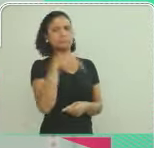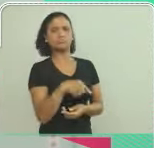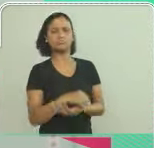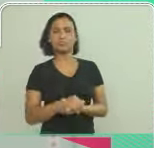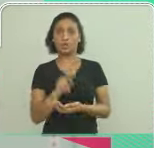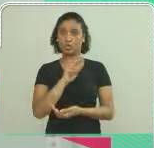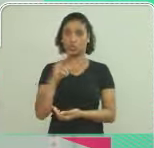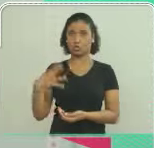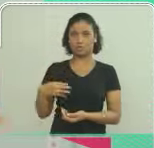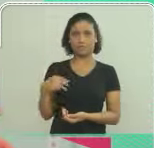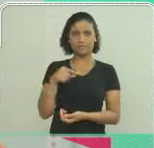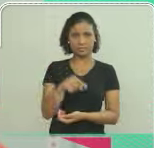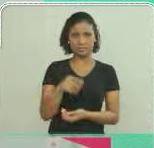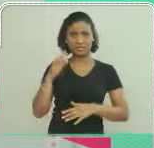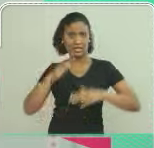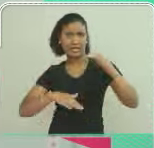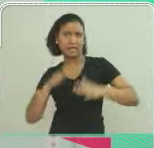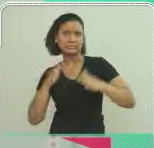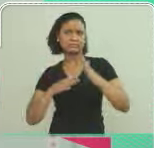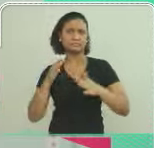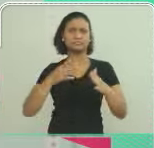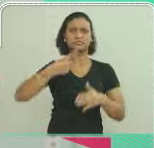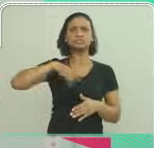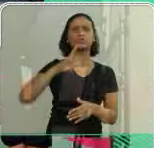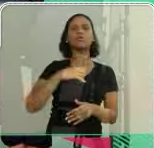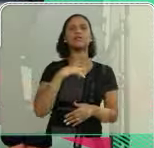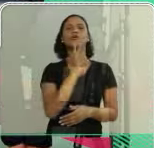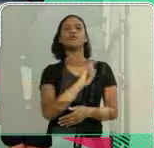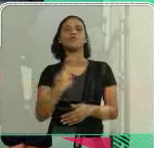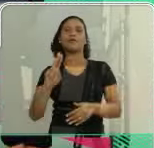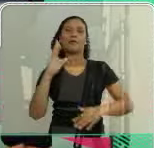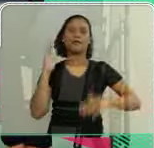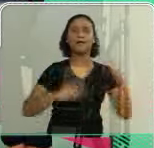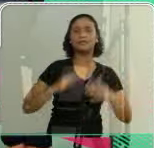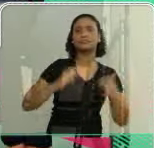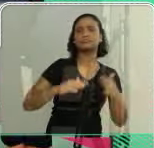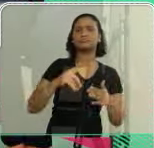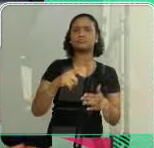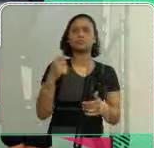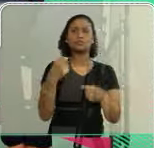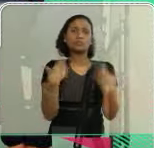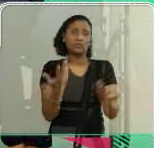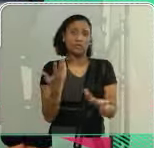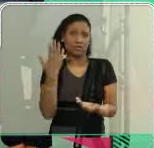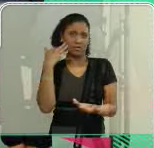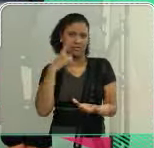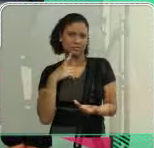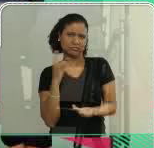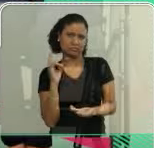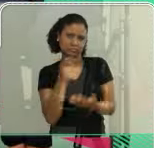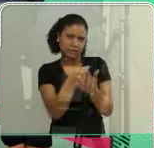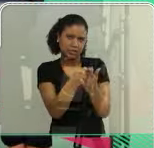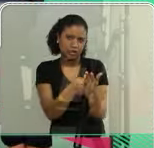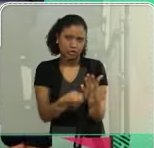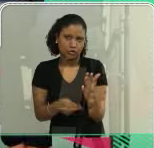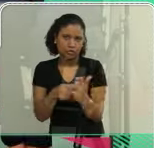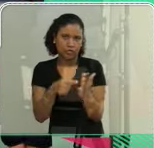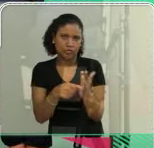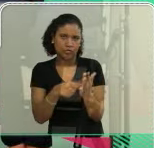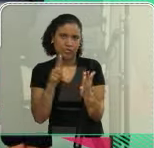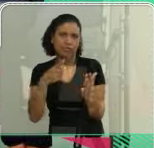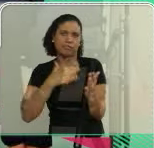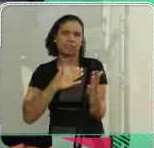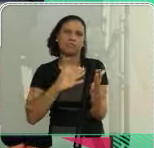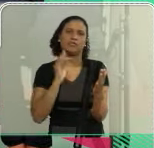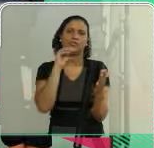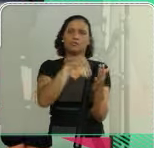e às vezes a gente vai construindo, né? Quando era um texto solitário, que era o meu, eu tinha colocado como rodas de mamãe.